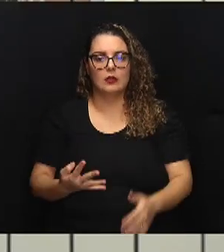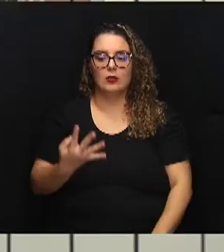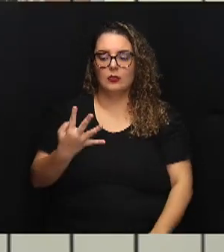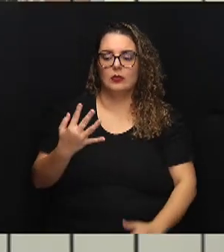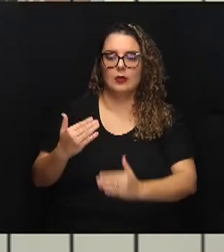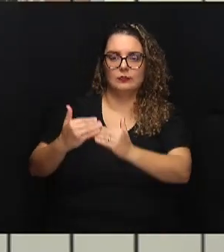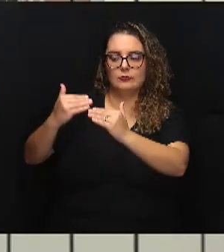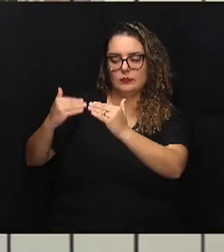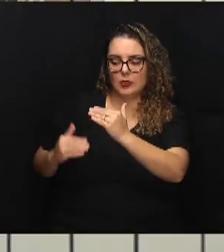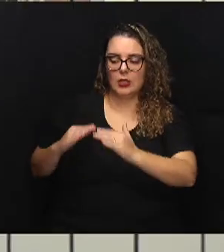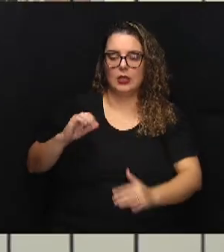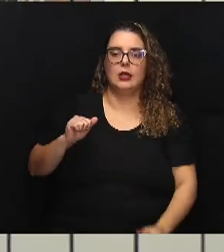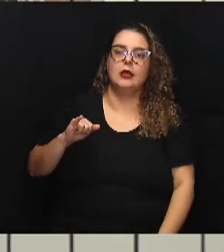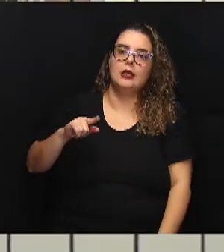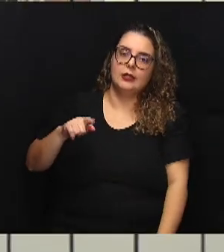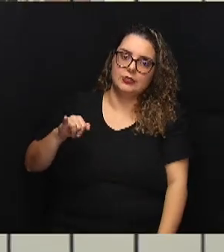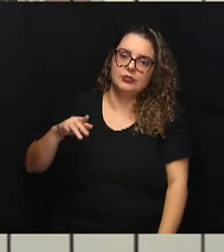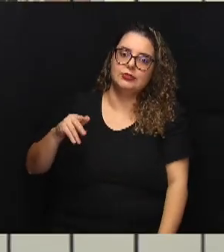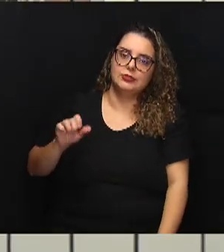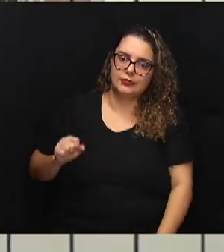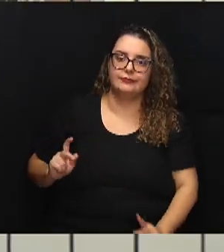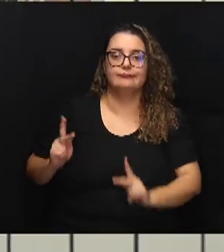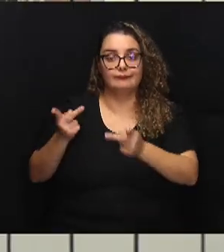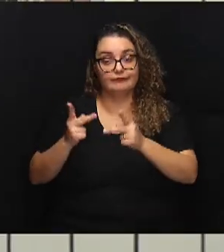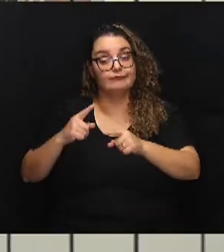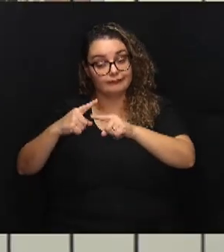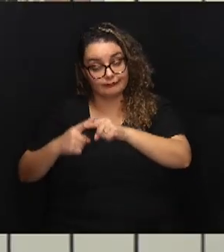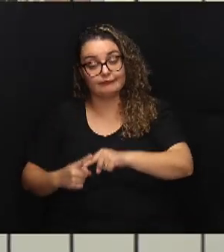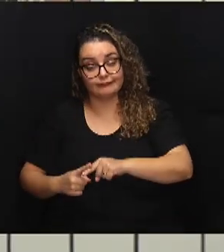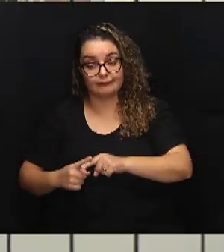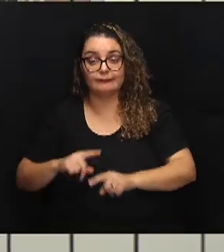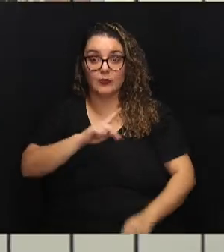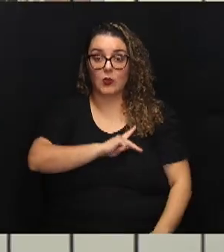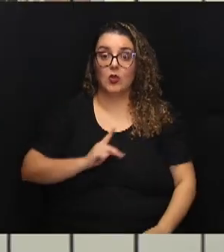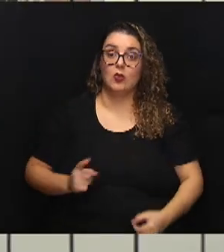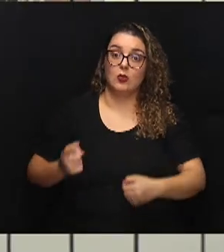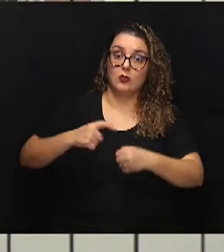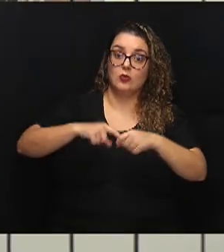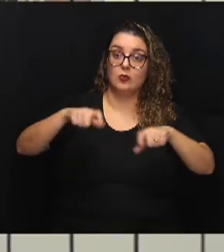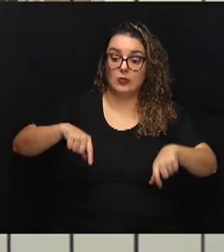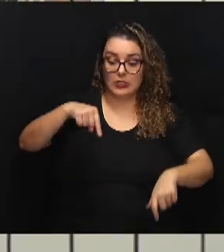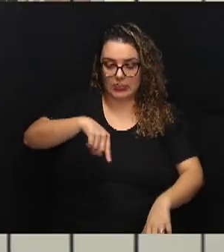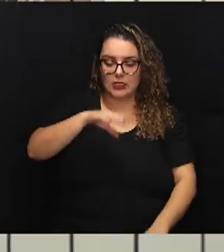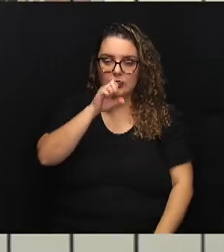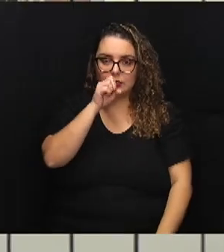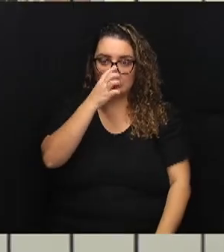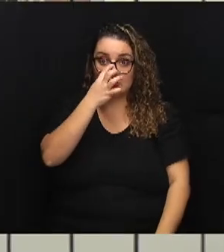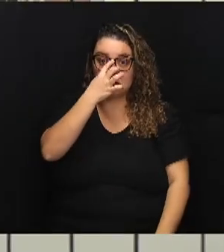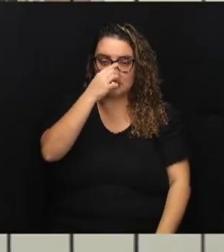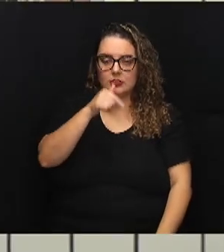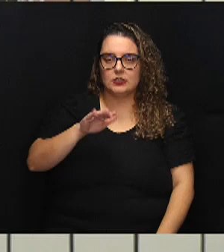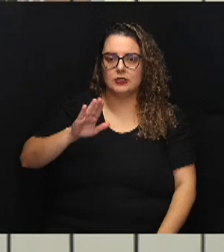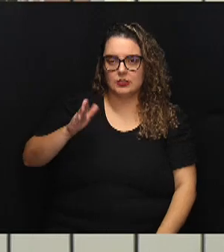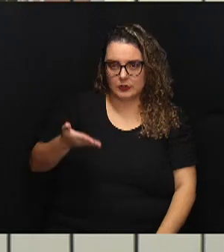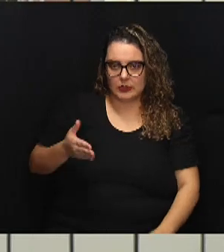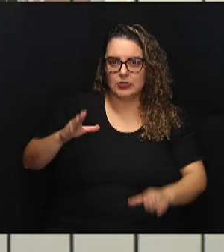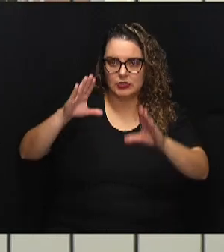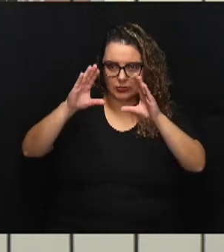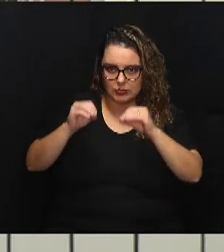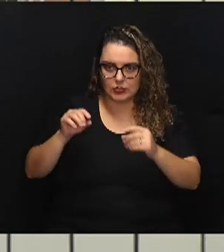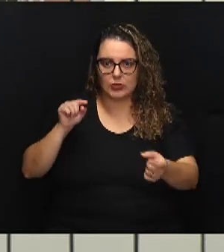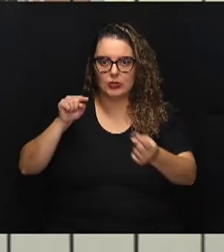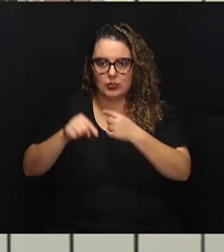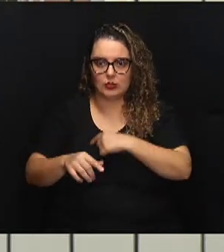do Caxias, que venceu na rodada. A Ponte volta a campo neste sábado, 7h30 da noite, contra